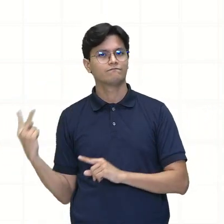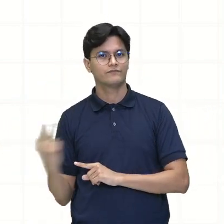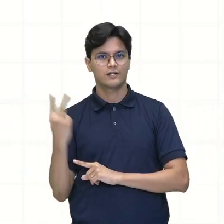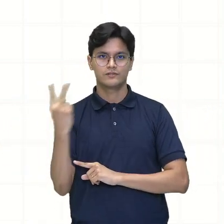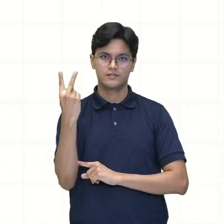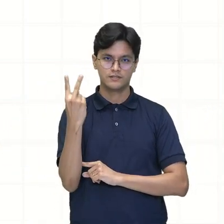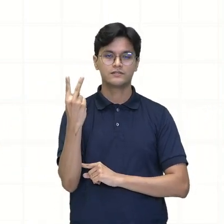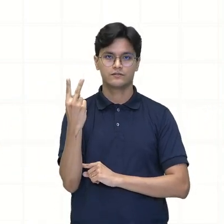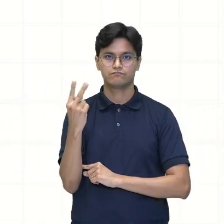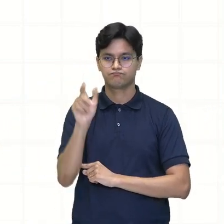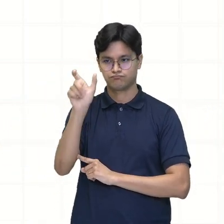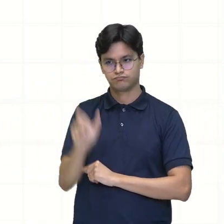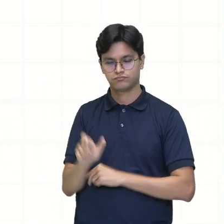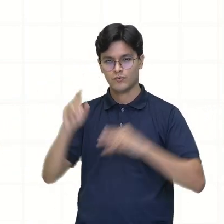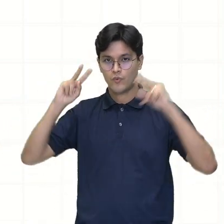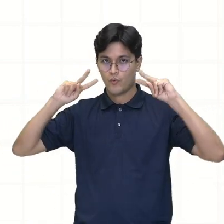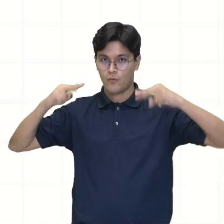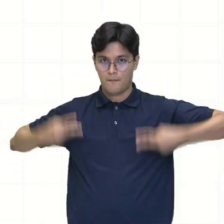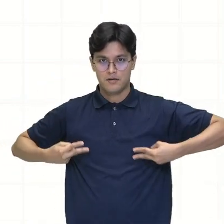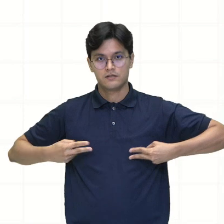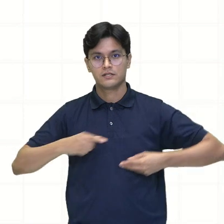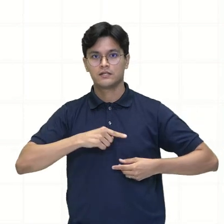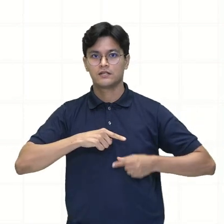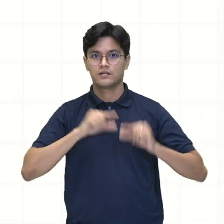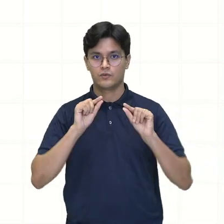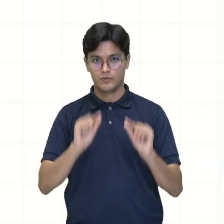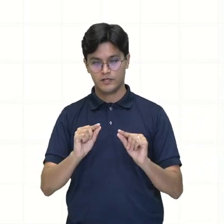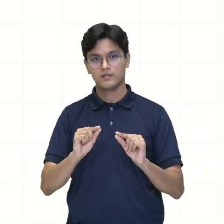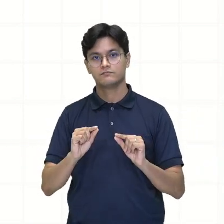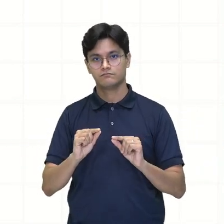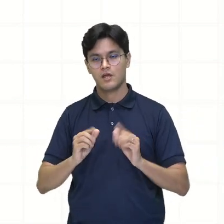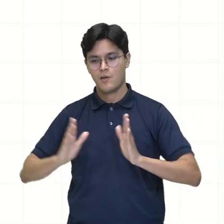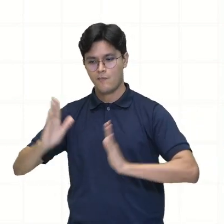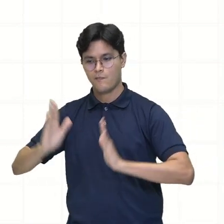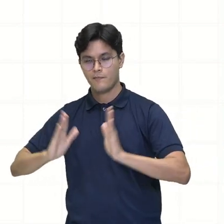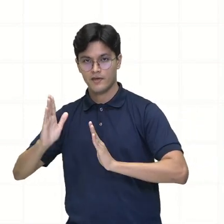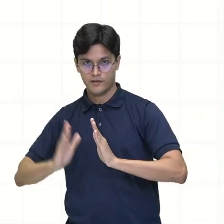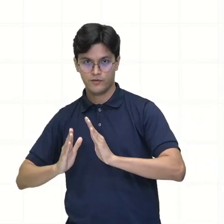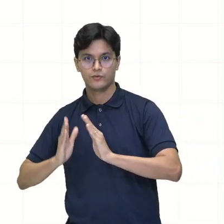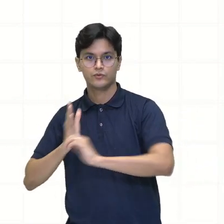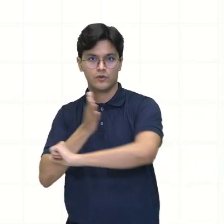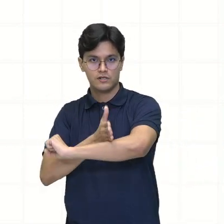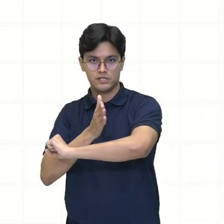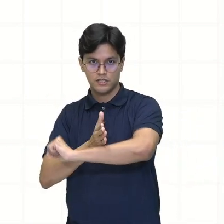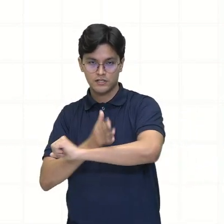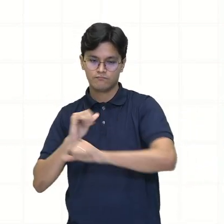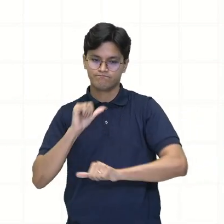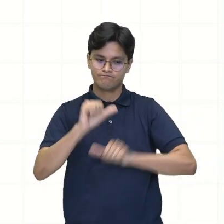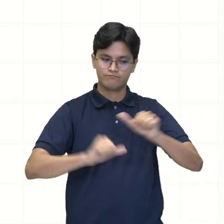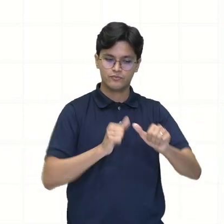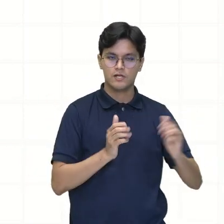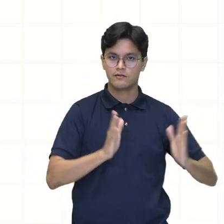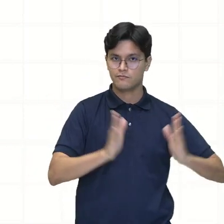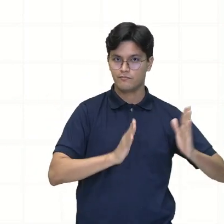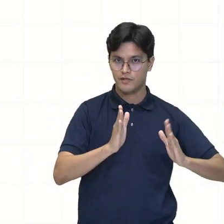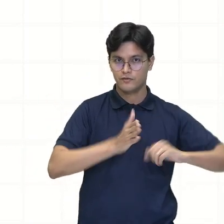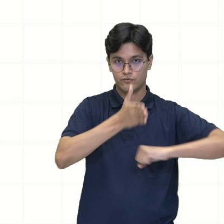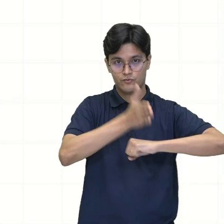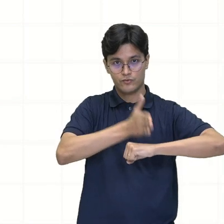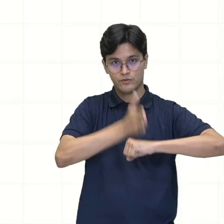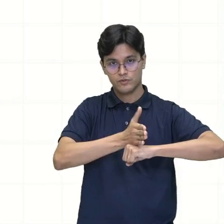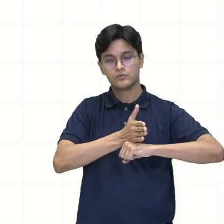valorizado. Temos a transição da Idade Média para a Idade Moderna. Vai